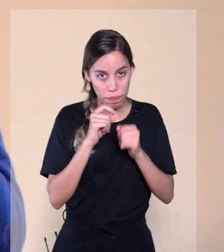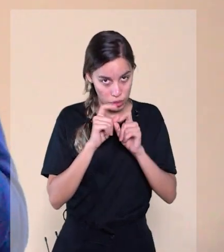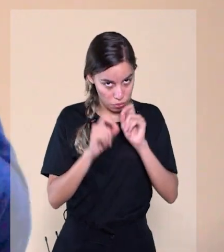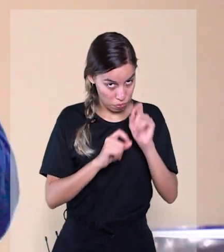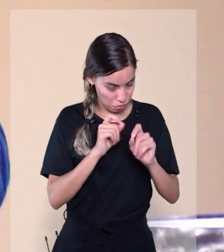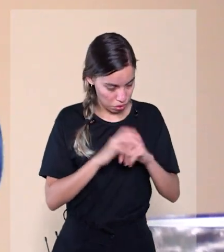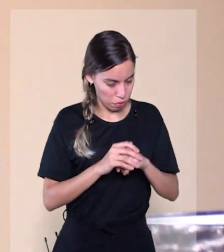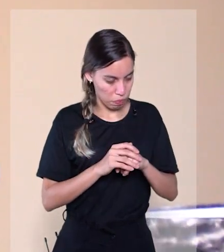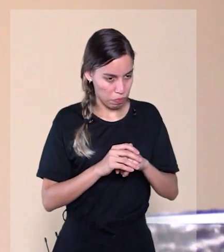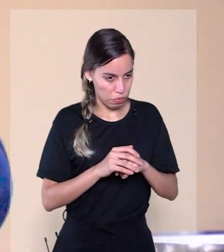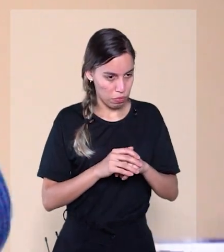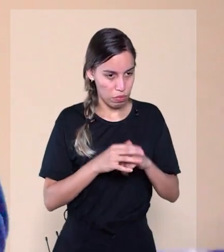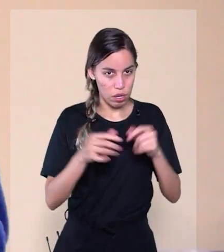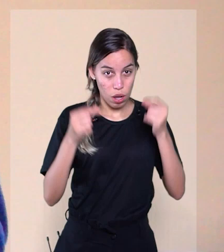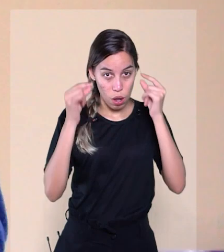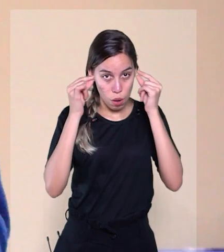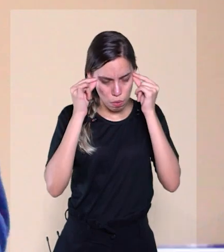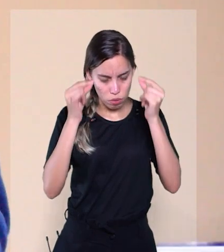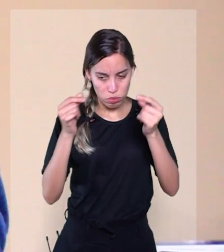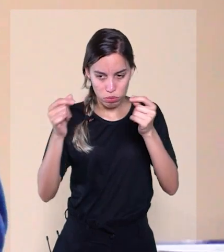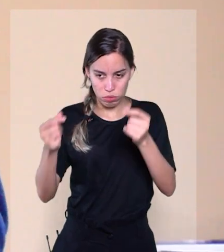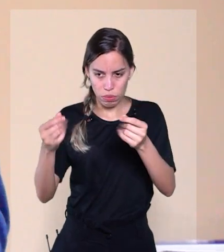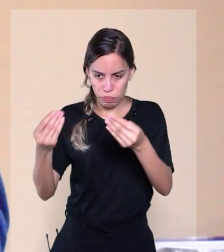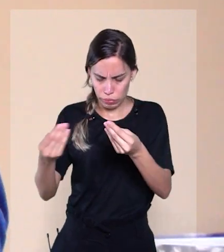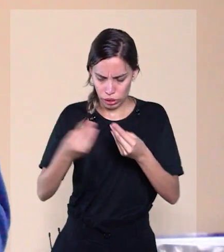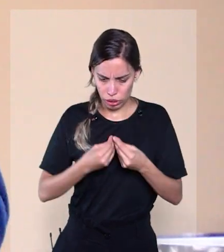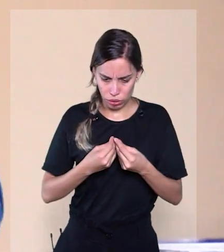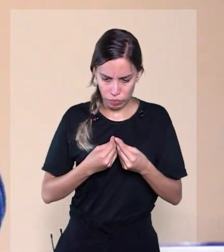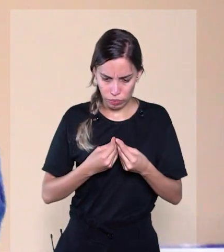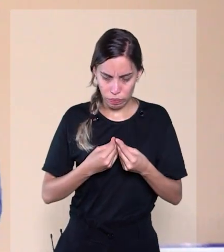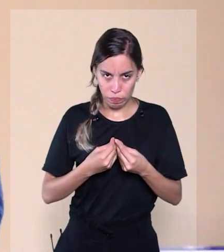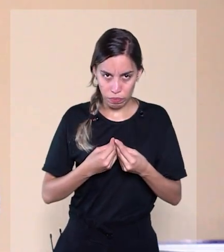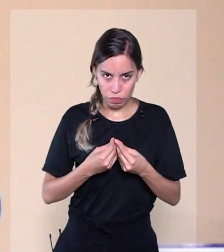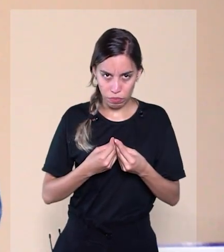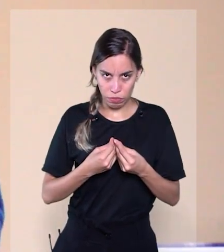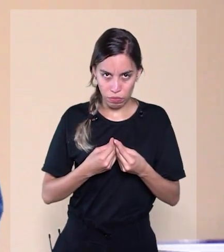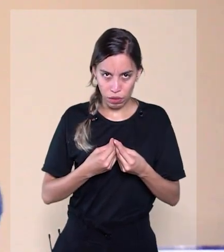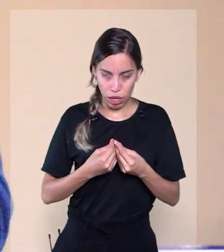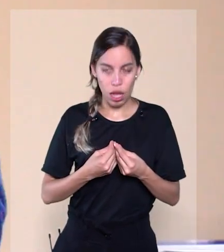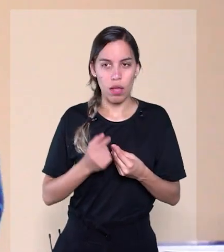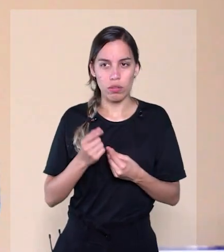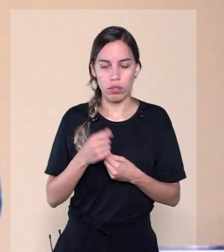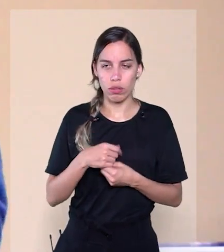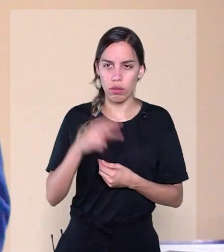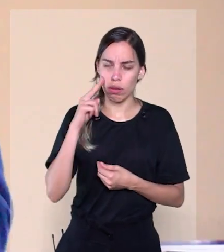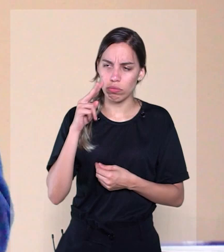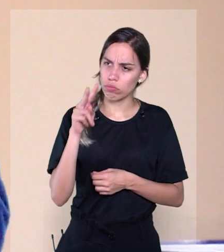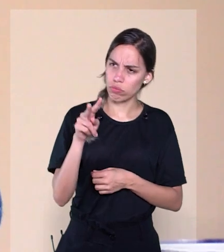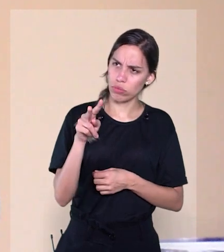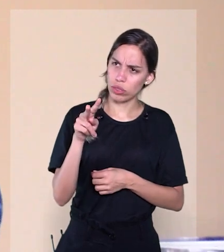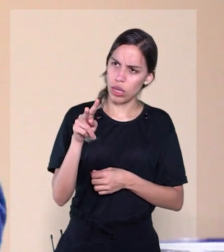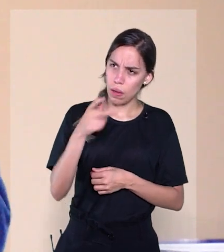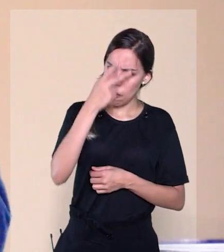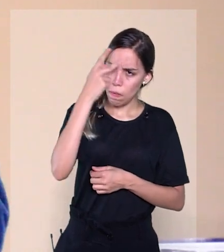em bronze que eu guardava em casa, no escritório. E um dia, quando roubaram, a primeira vez que roubaram os óculos, eu vi